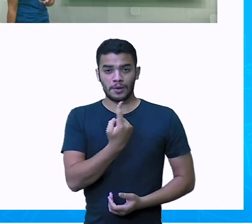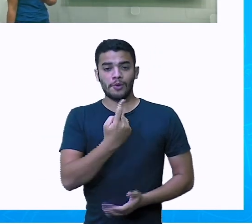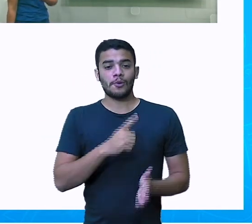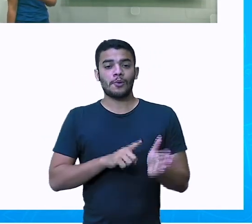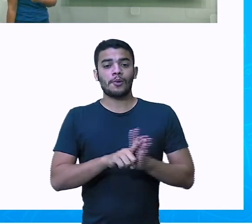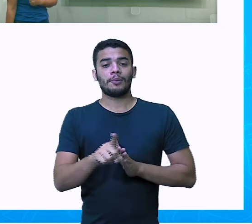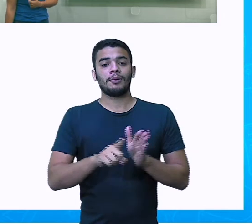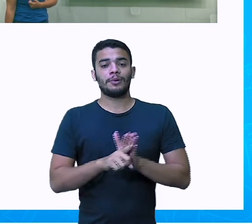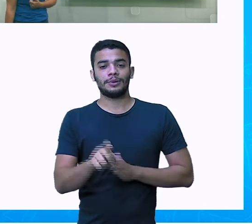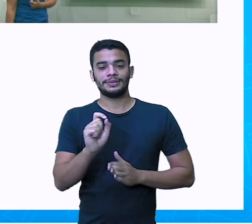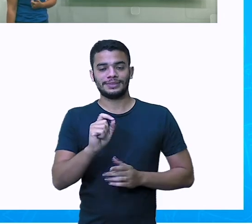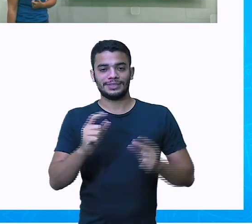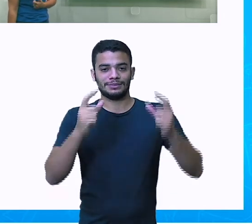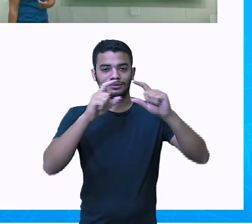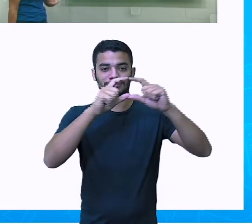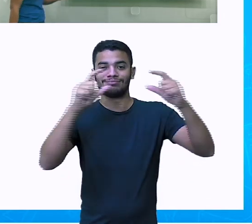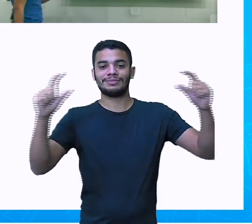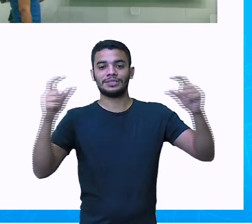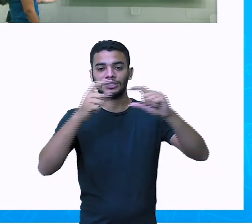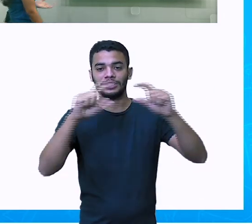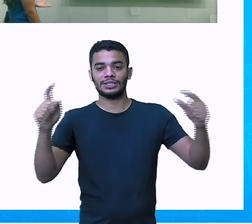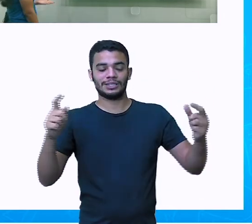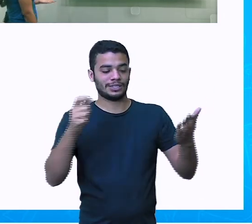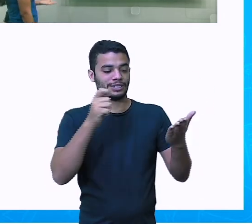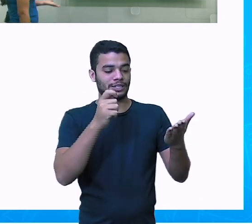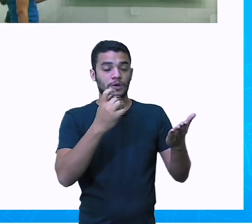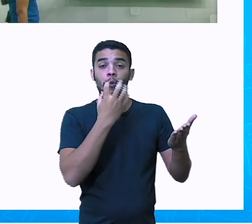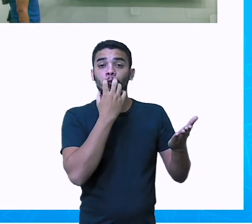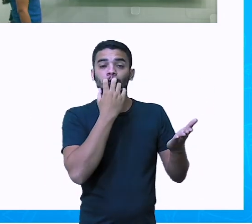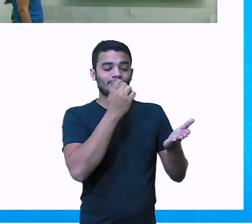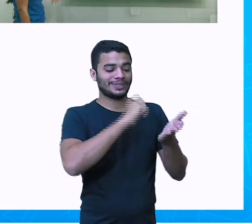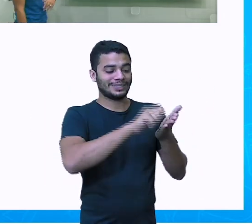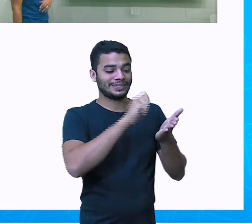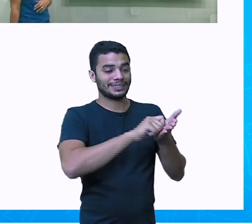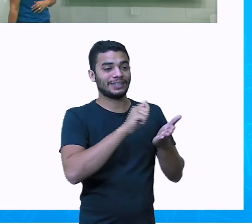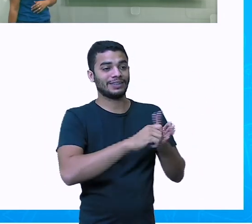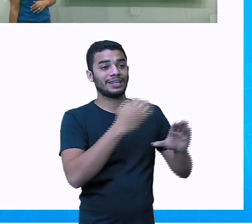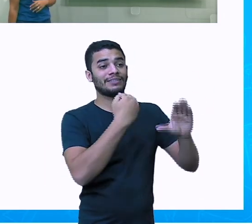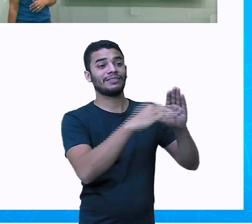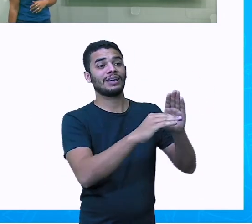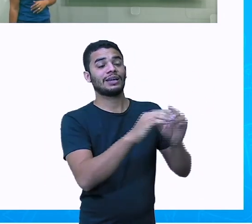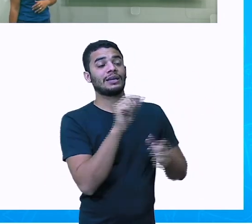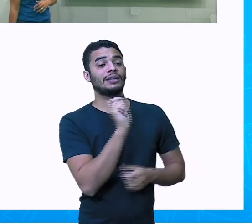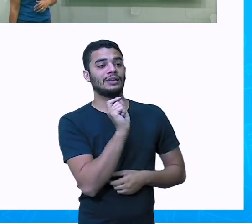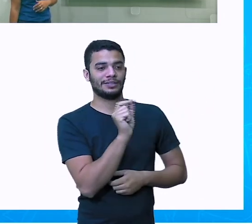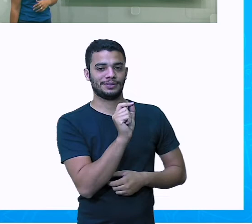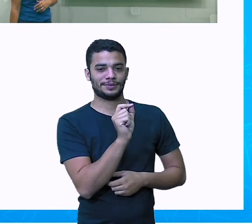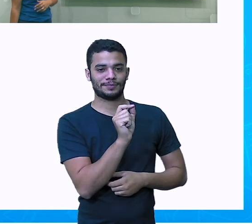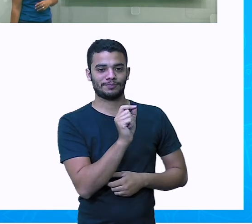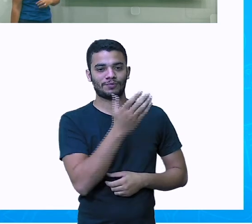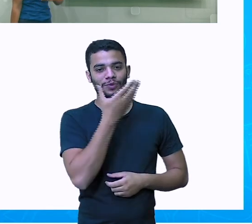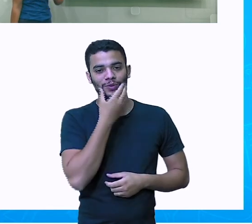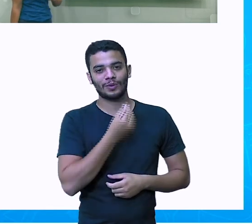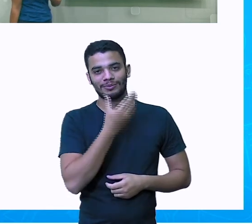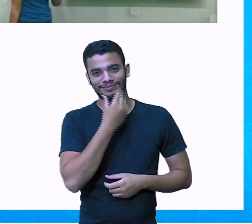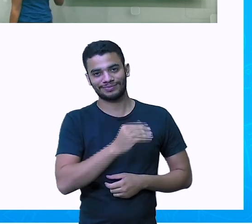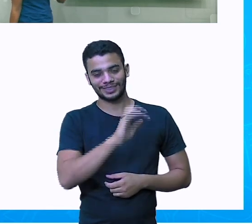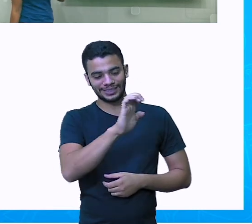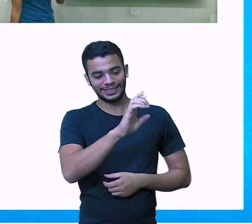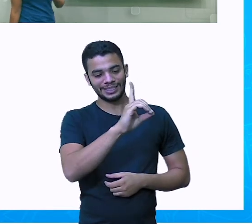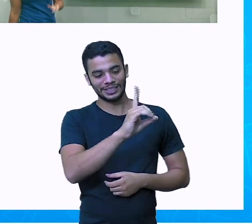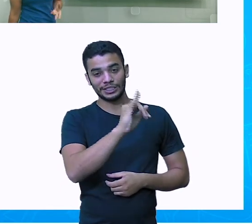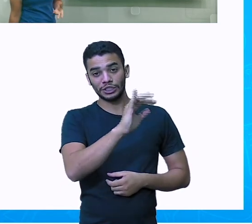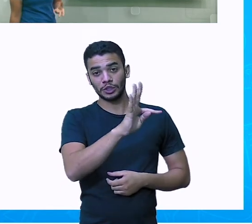acima, para quem Snoopy escreve? Para quem ele está escrevendo? Ele está escrevendo para o editor, não é mesmo? Ele faz